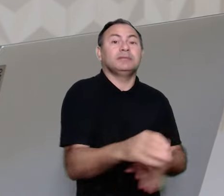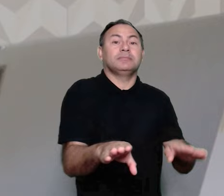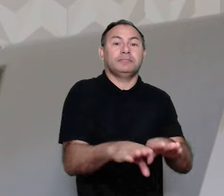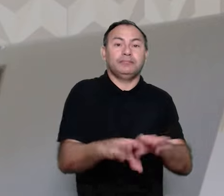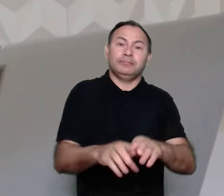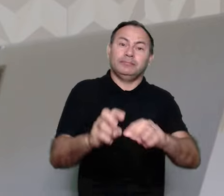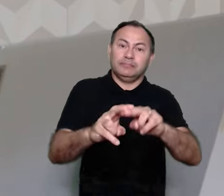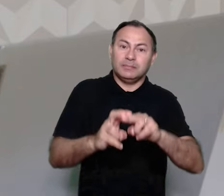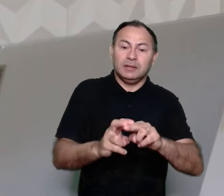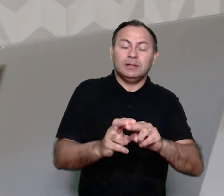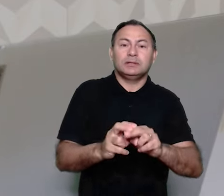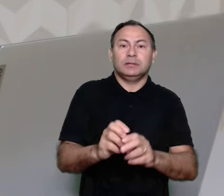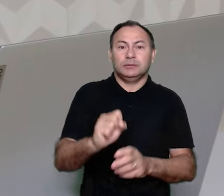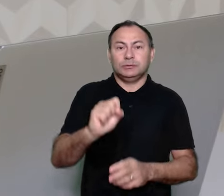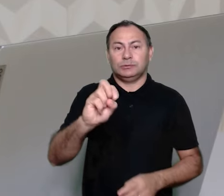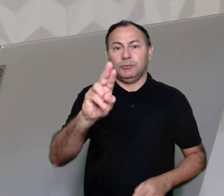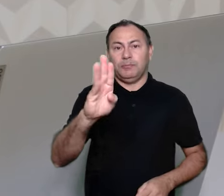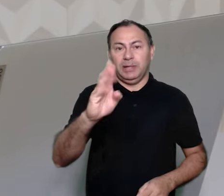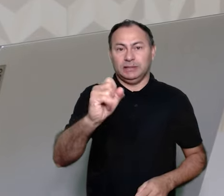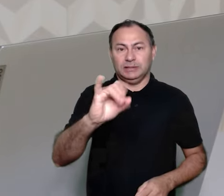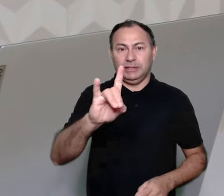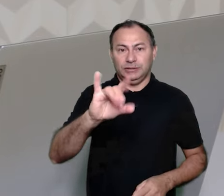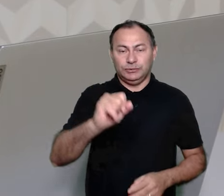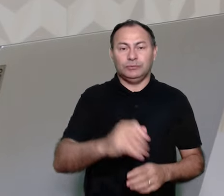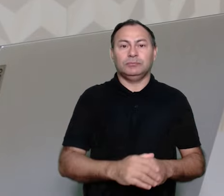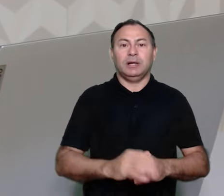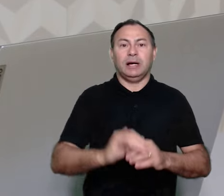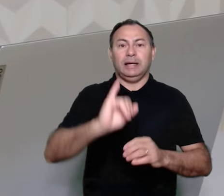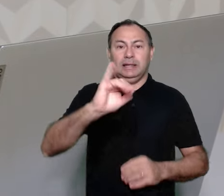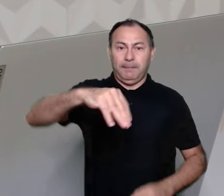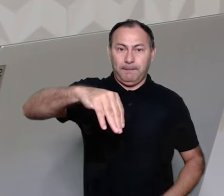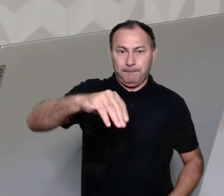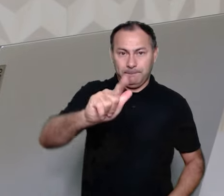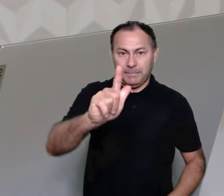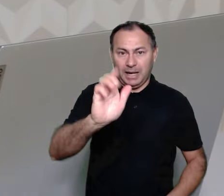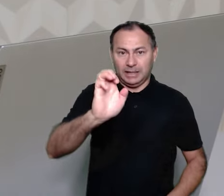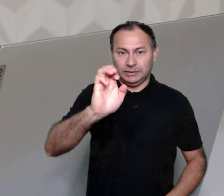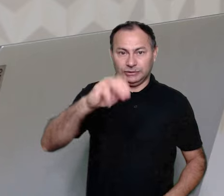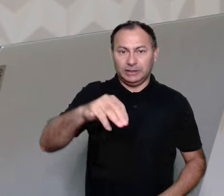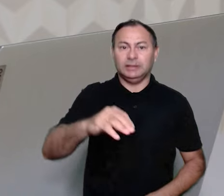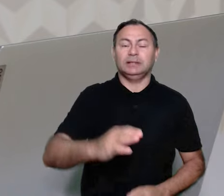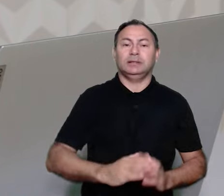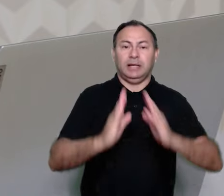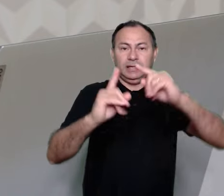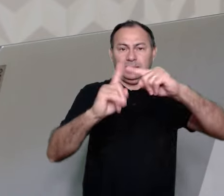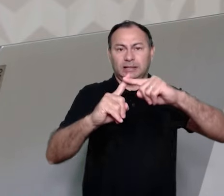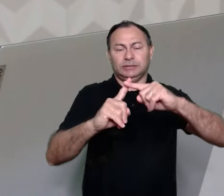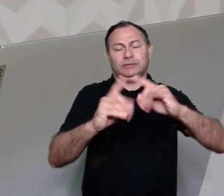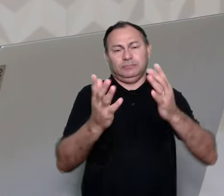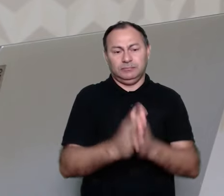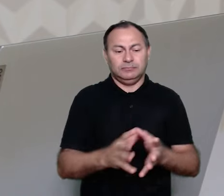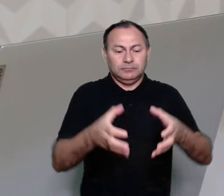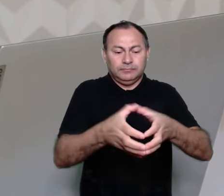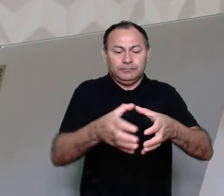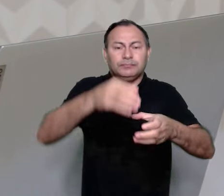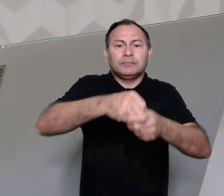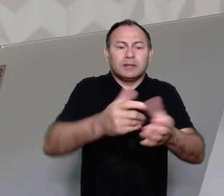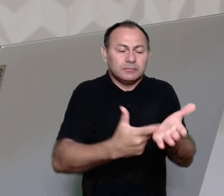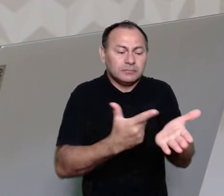6 e também através desse subsídio, as imagens da Igreja, que faz parte dessa